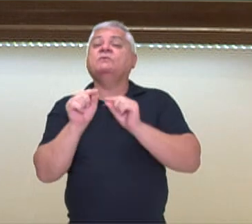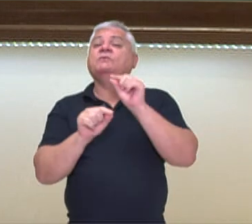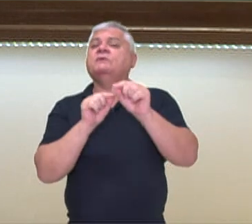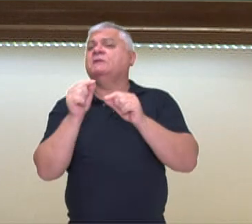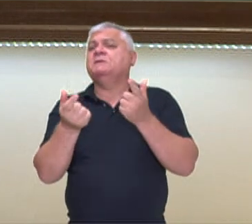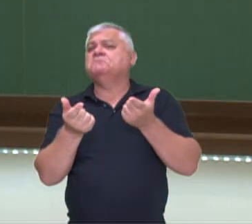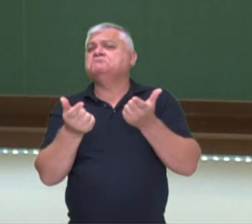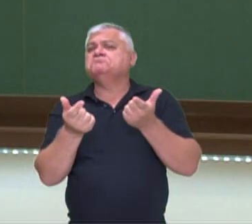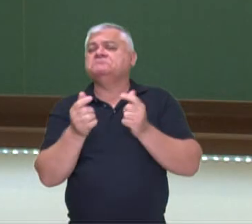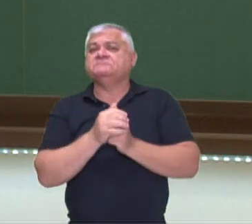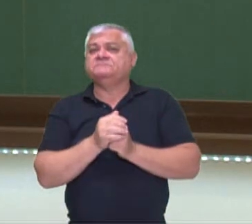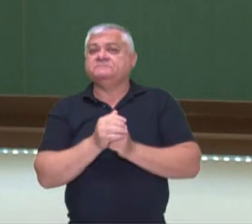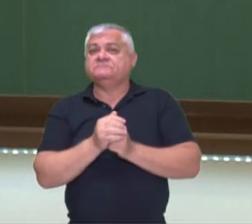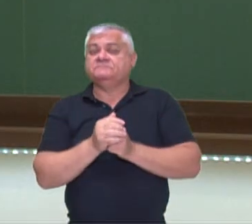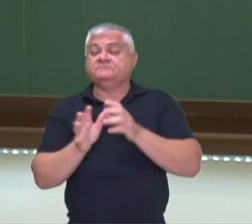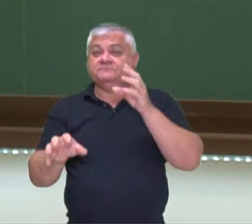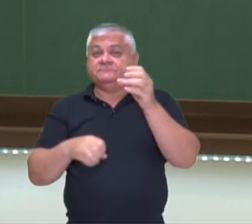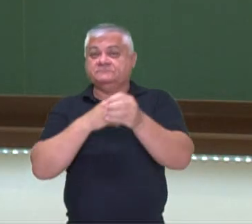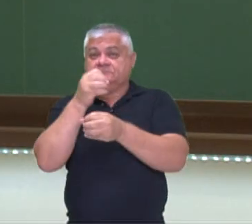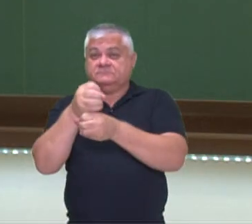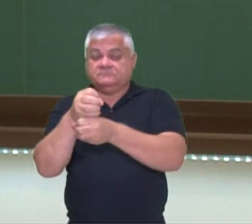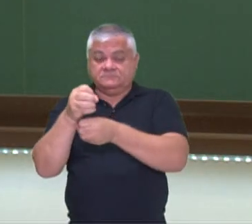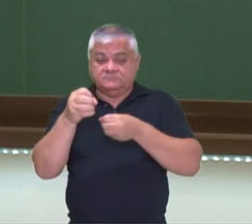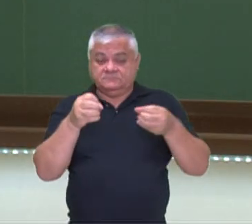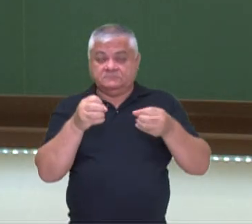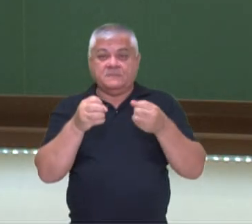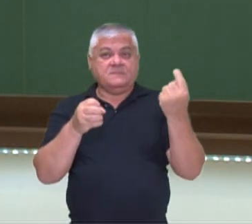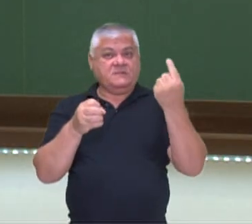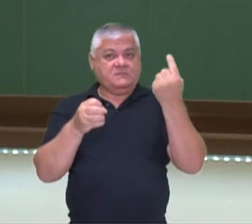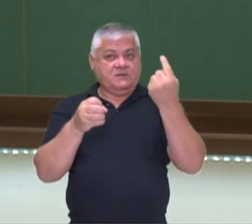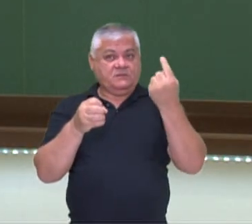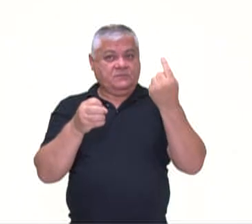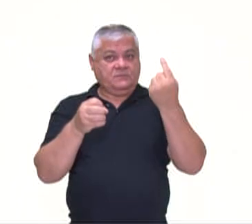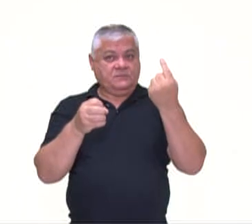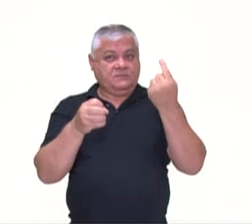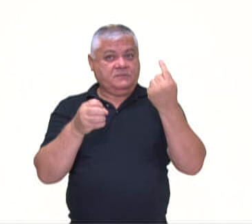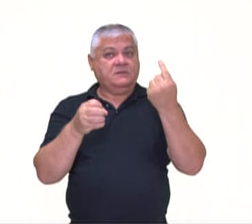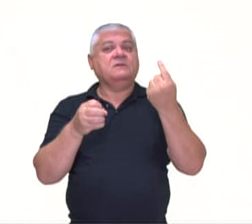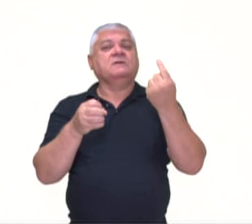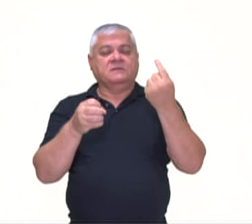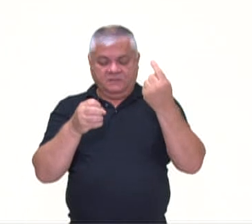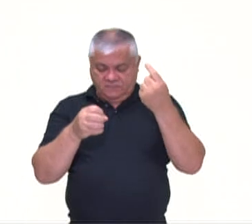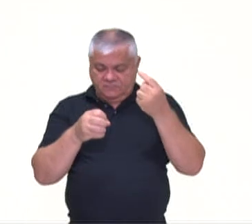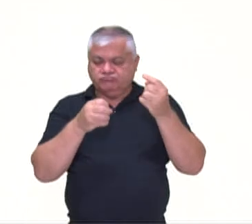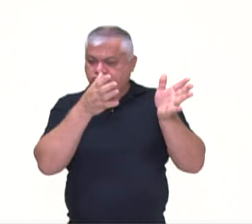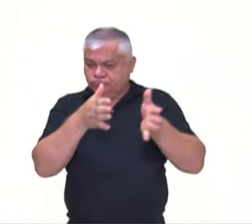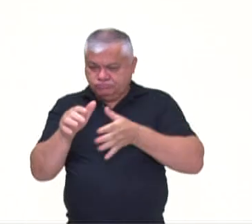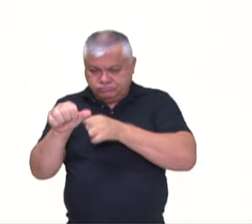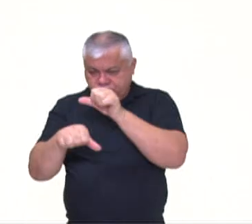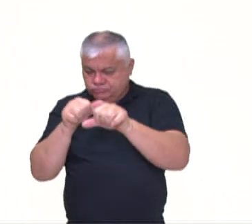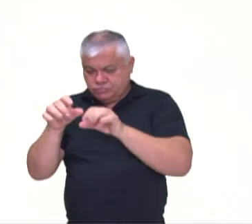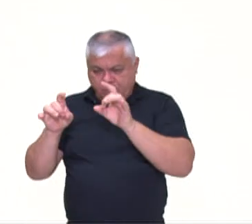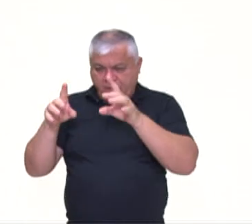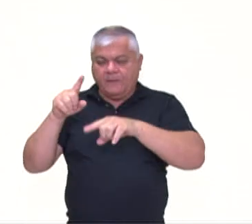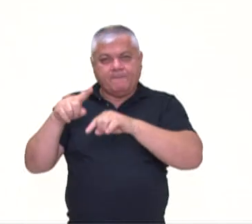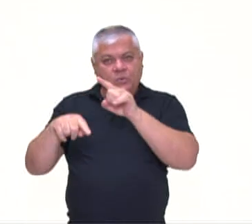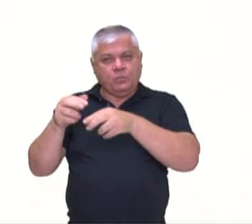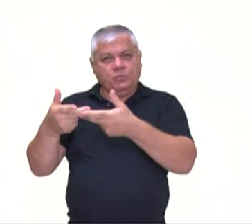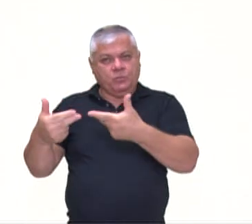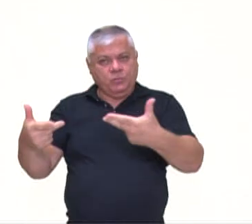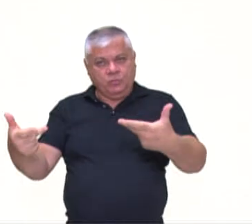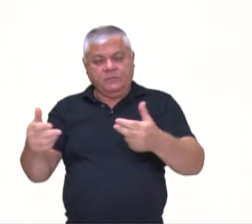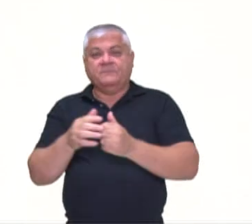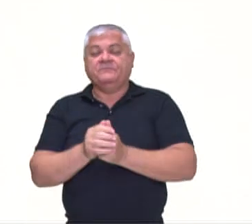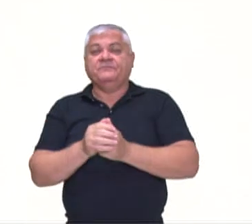quê? Reagente sempre no primeiro membro, produzindo o produto. Então, a equação, ela vai te dar